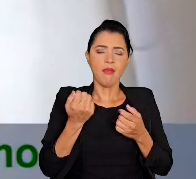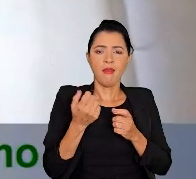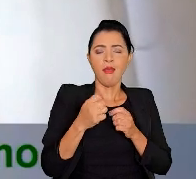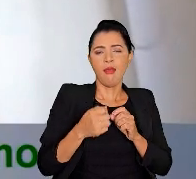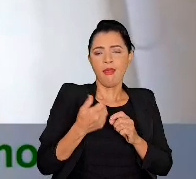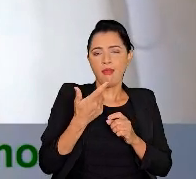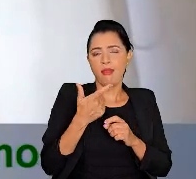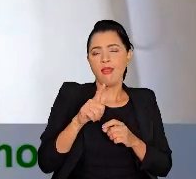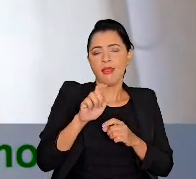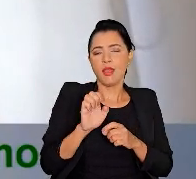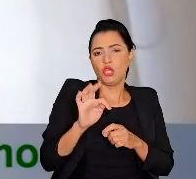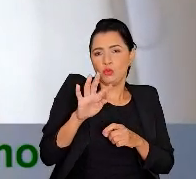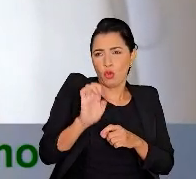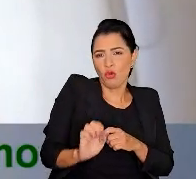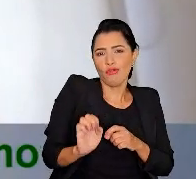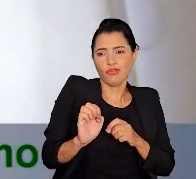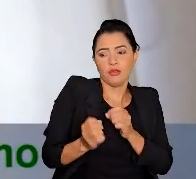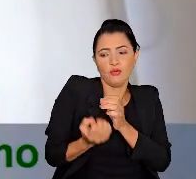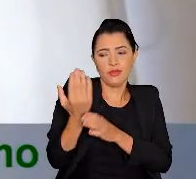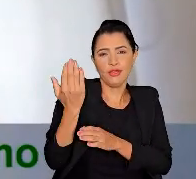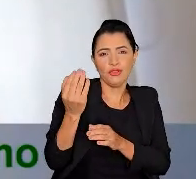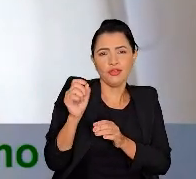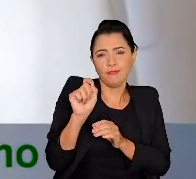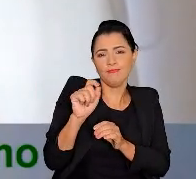uma questão